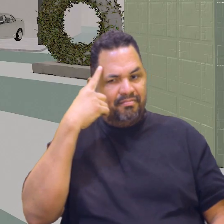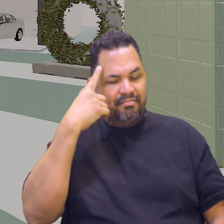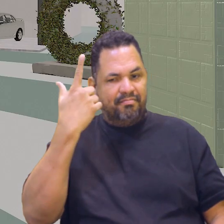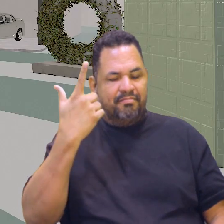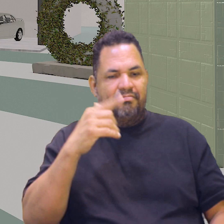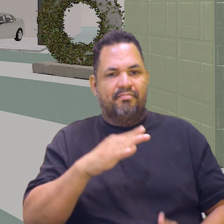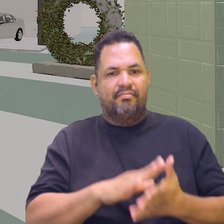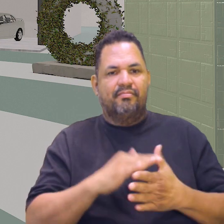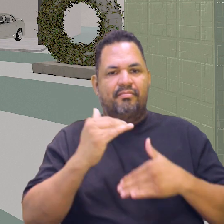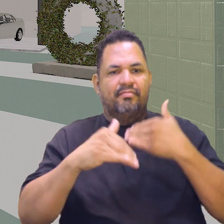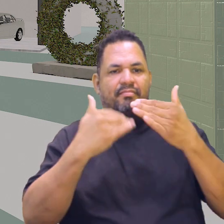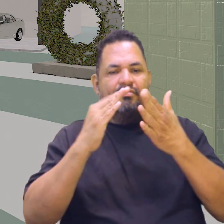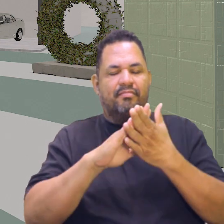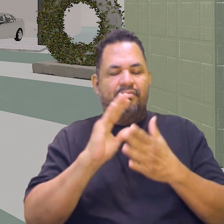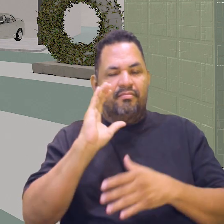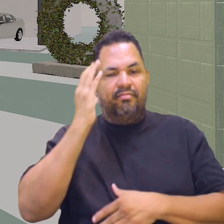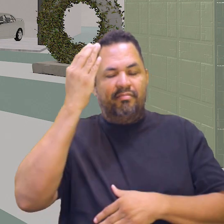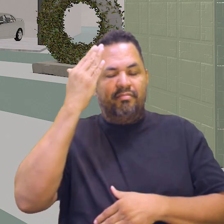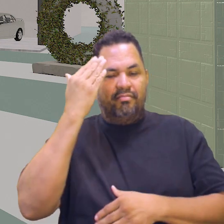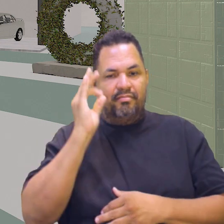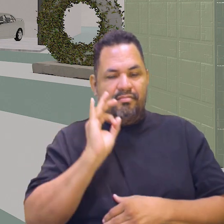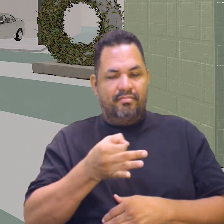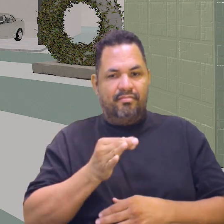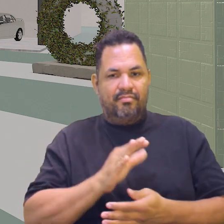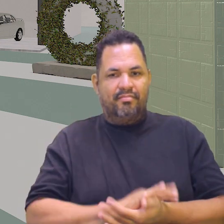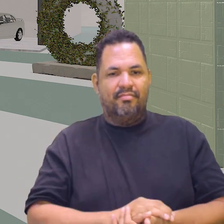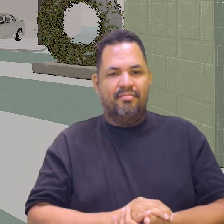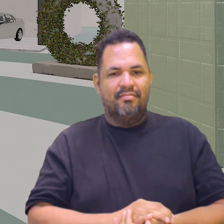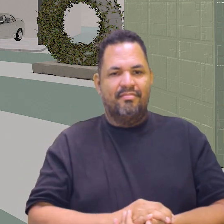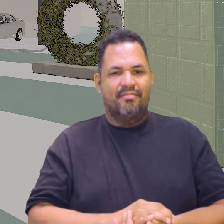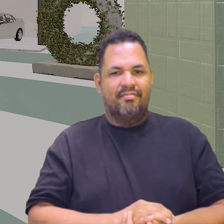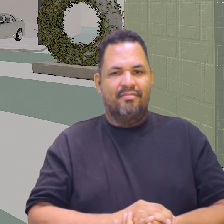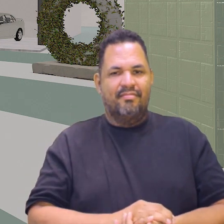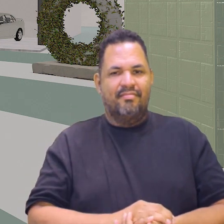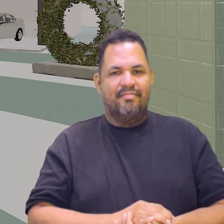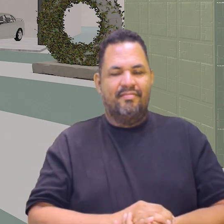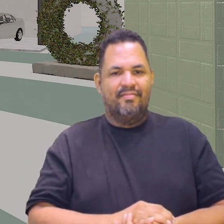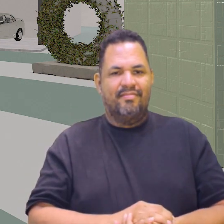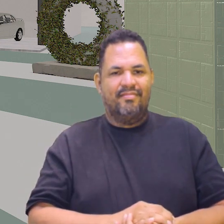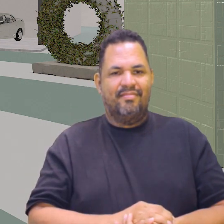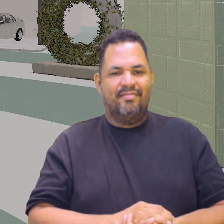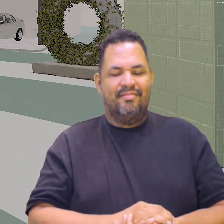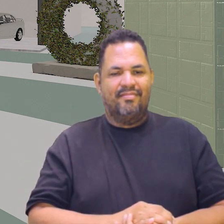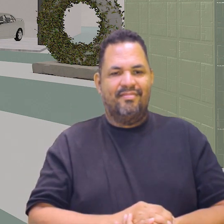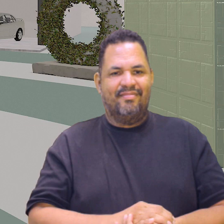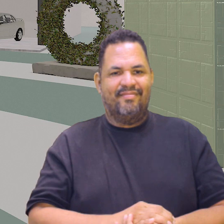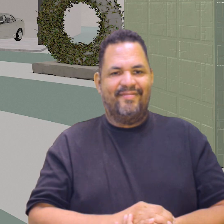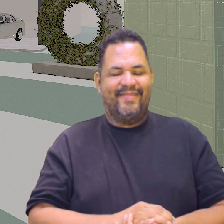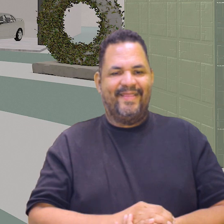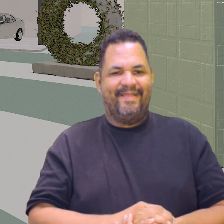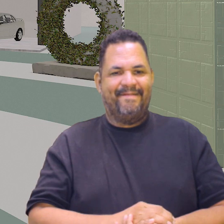para você ir desenvolvendo essa capacidade, certo? E depois que tu machucou o dedo, eu tô te colocando longe do dominó.